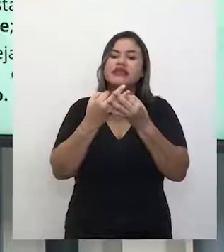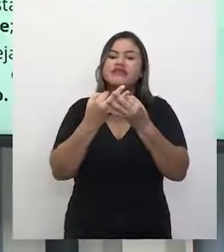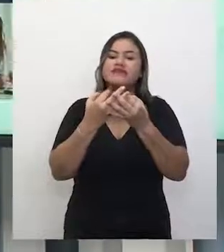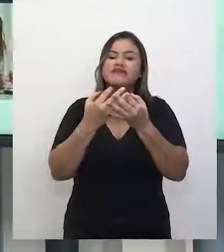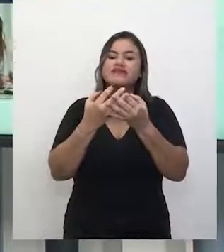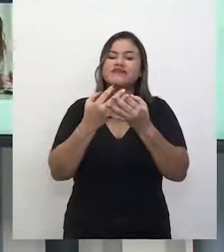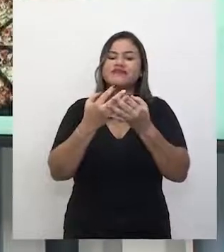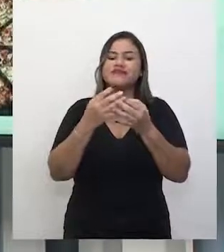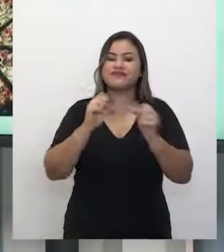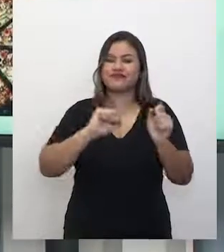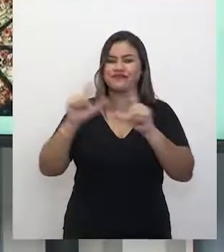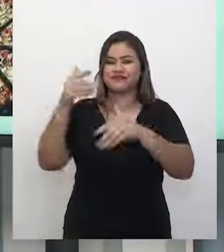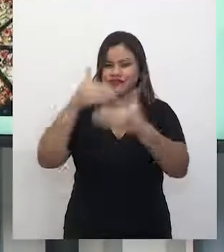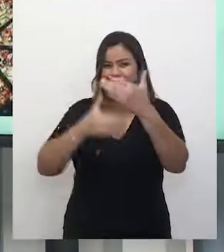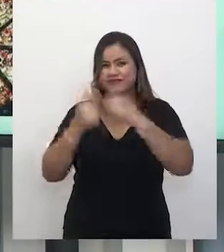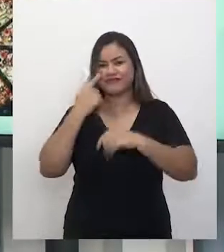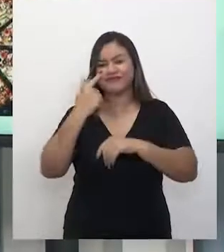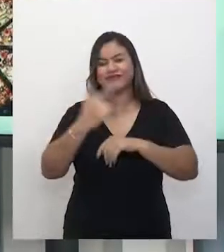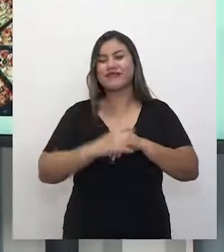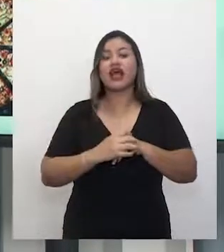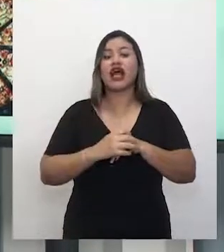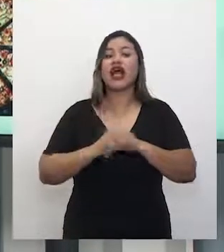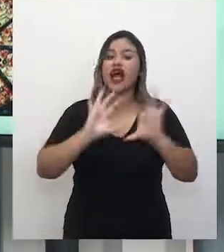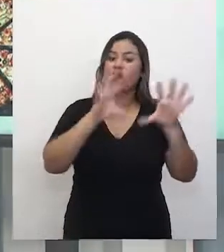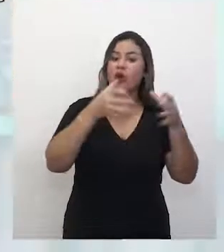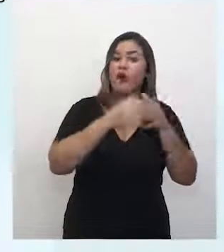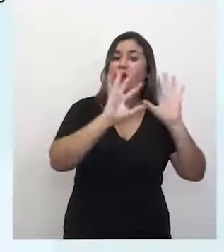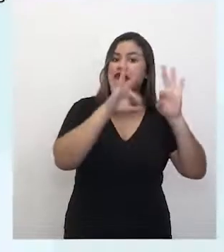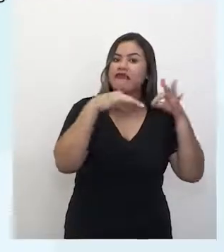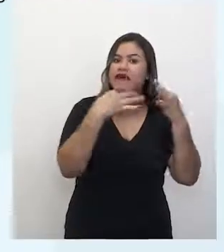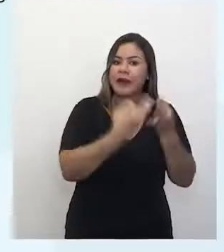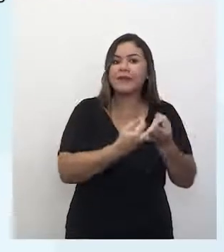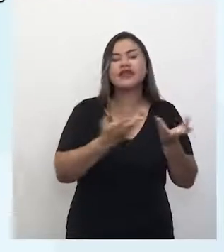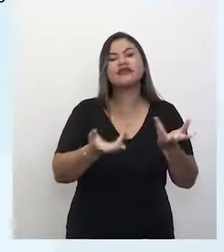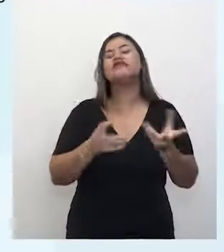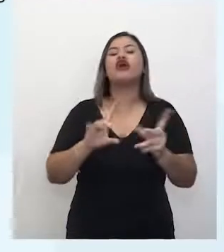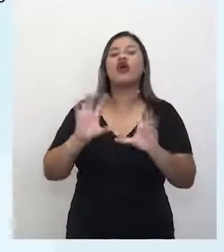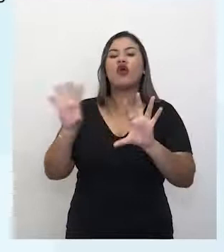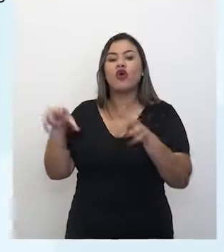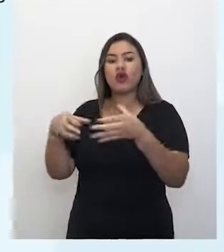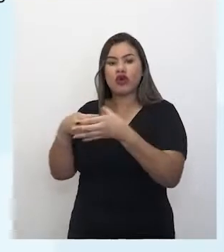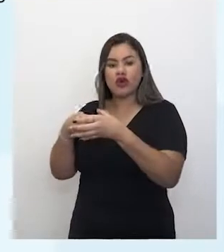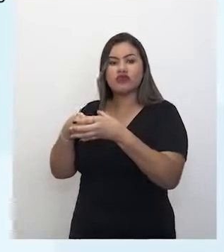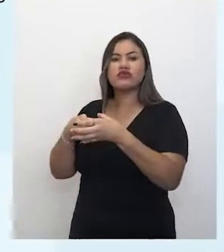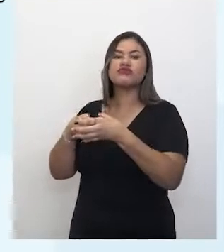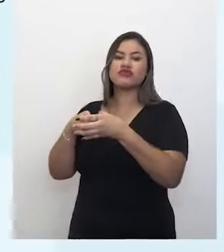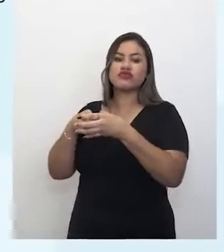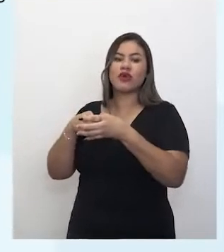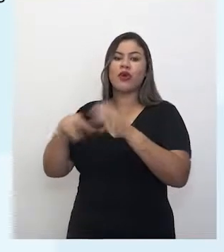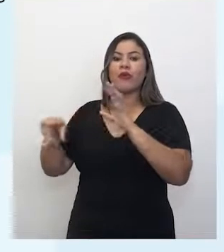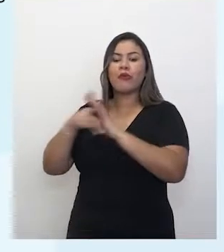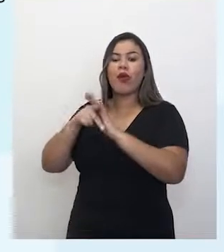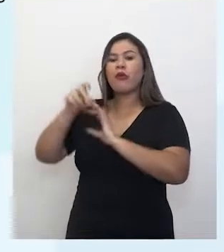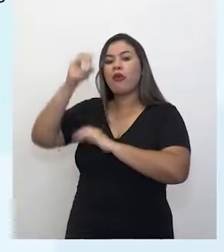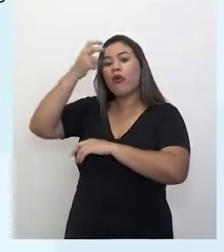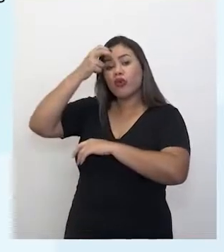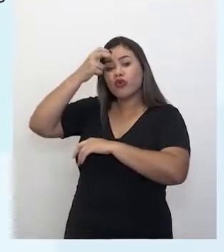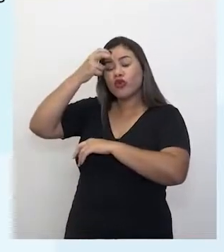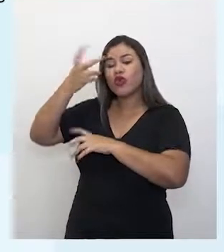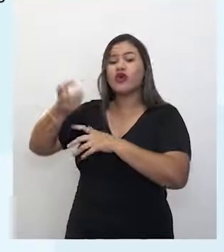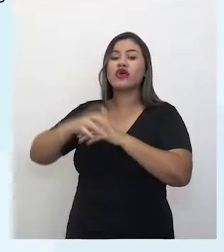vocês. Nós fazemos parte da família, nós fazemos parte de uma determinada cultura.